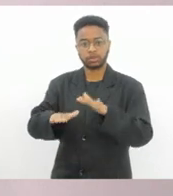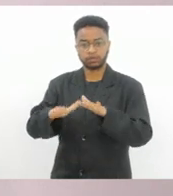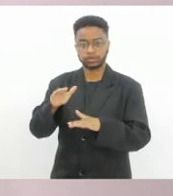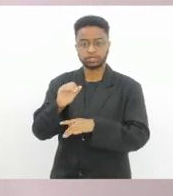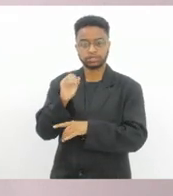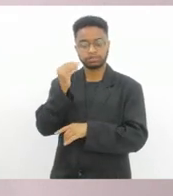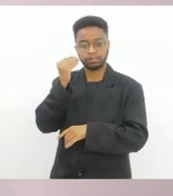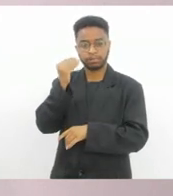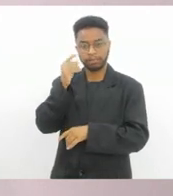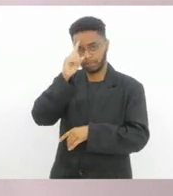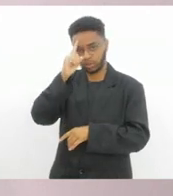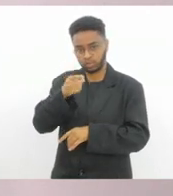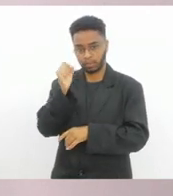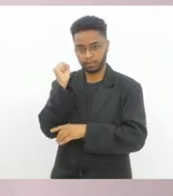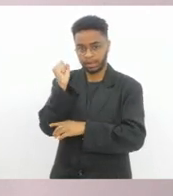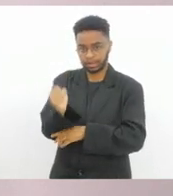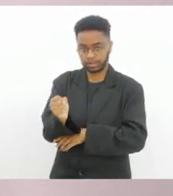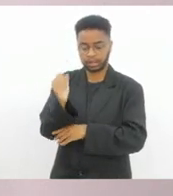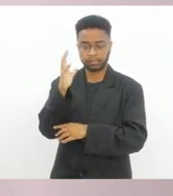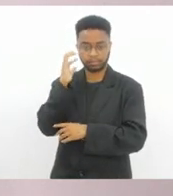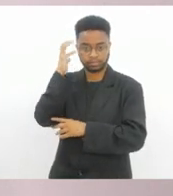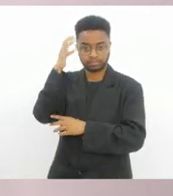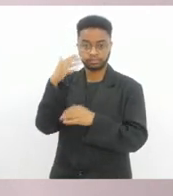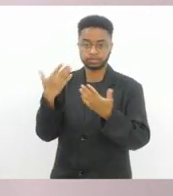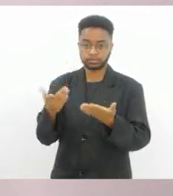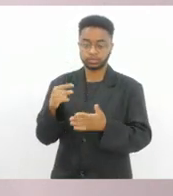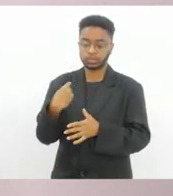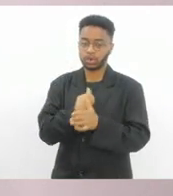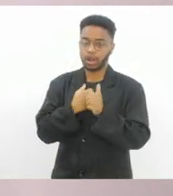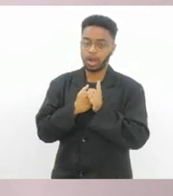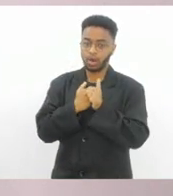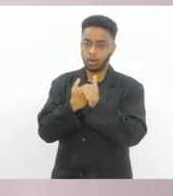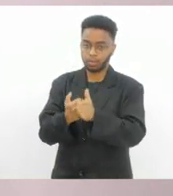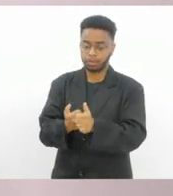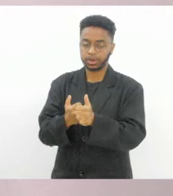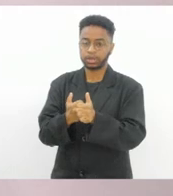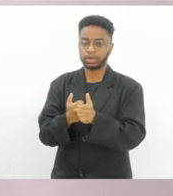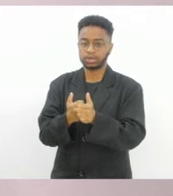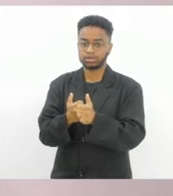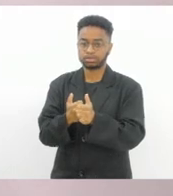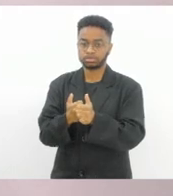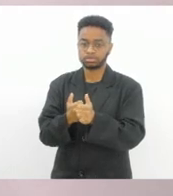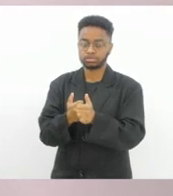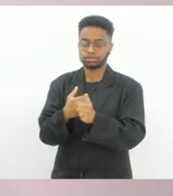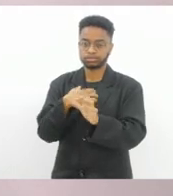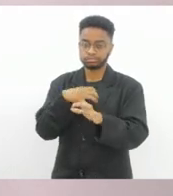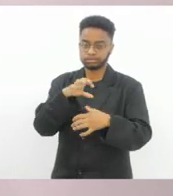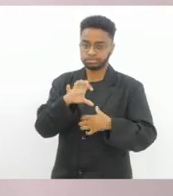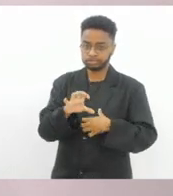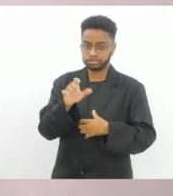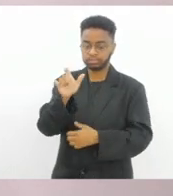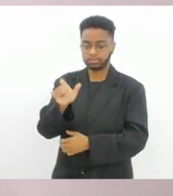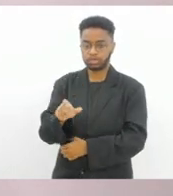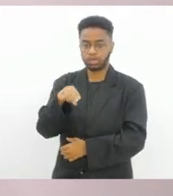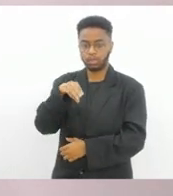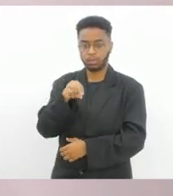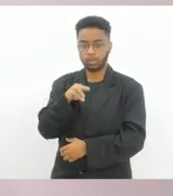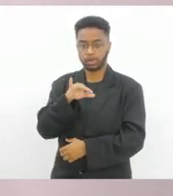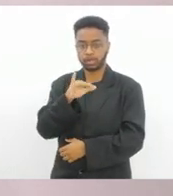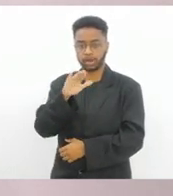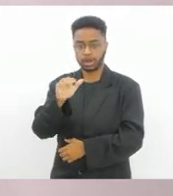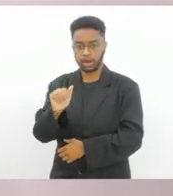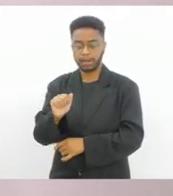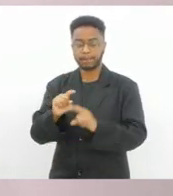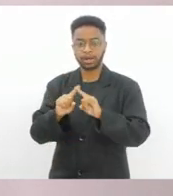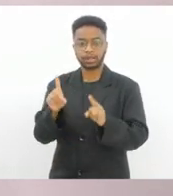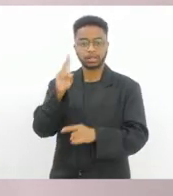político de Marielle Franco. Então, nós estamos acompanhando com muita solidariedade a Mônica, mas, em